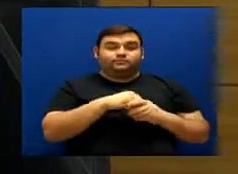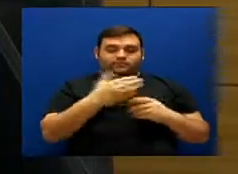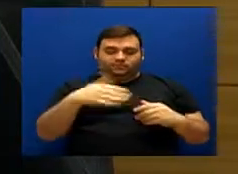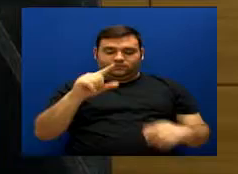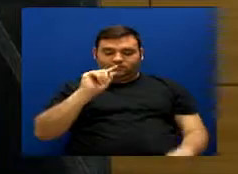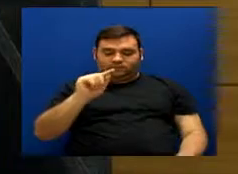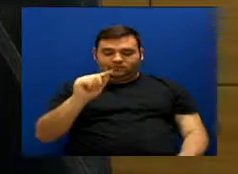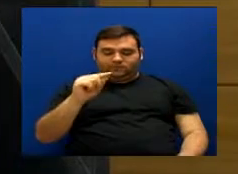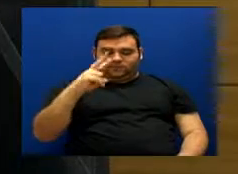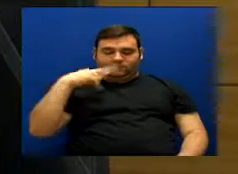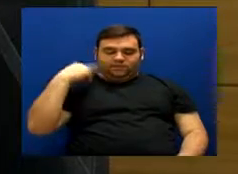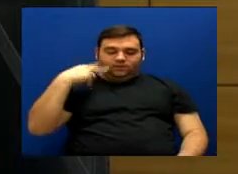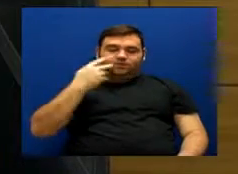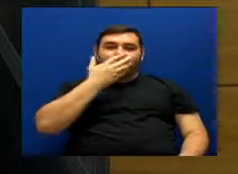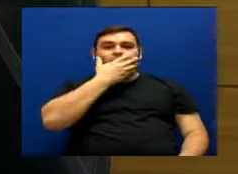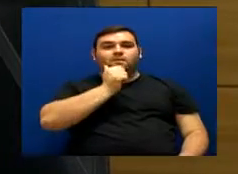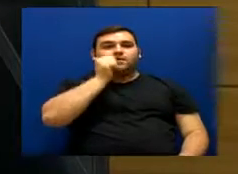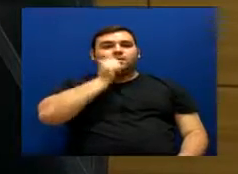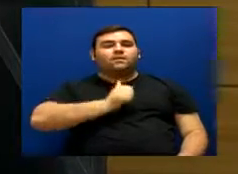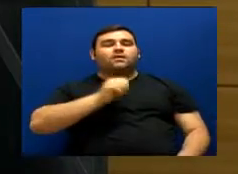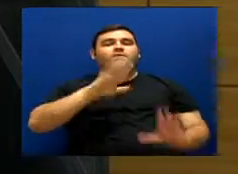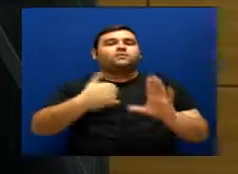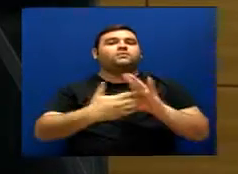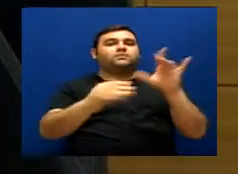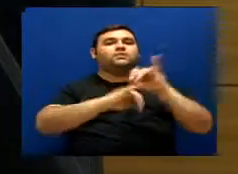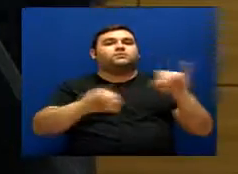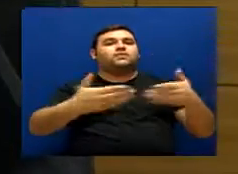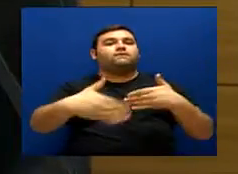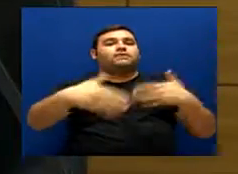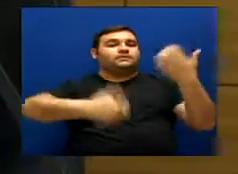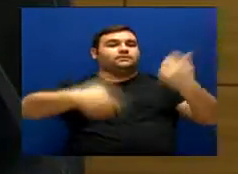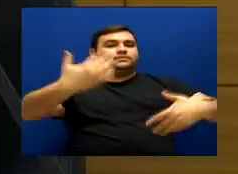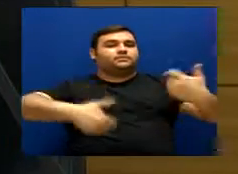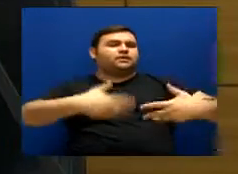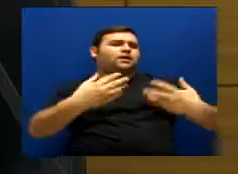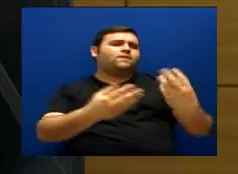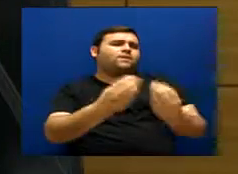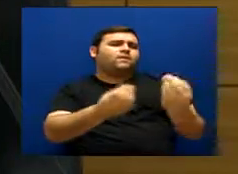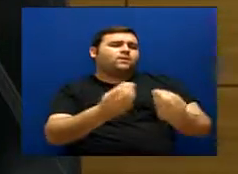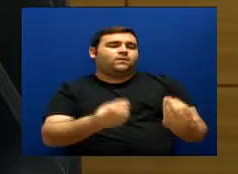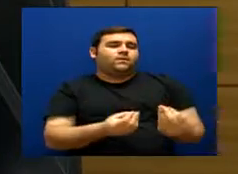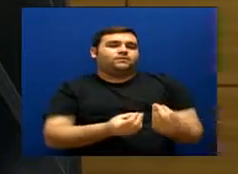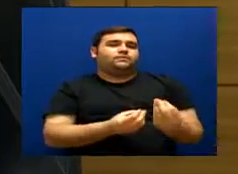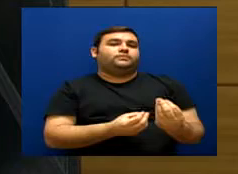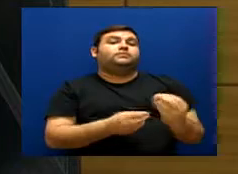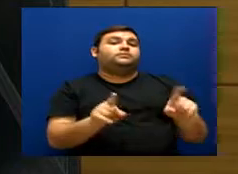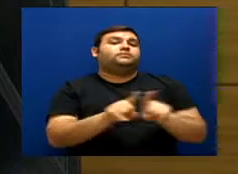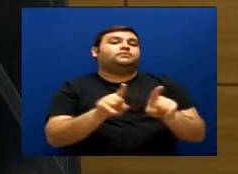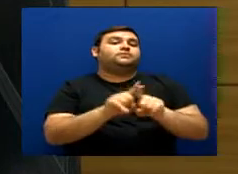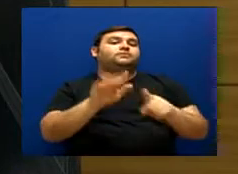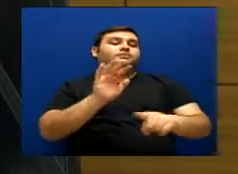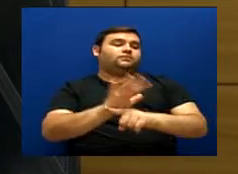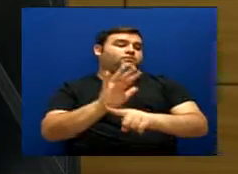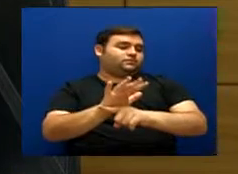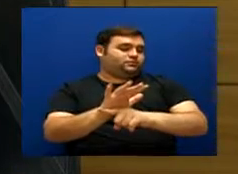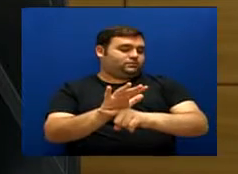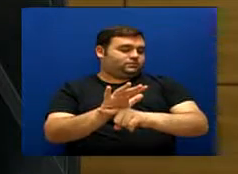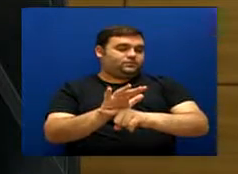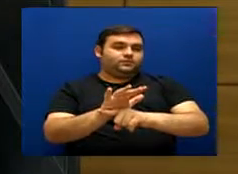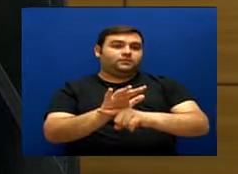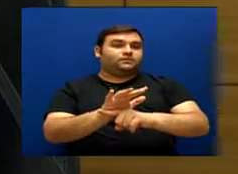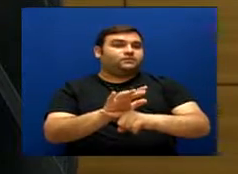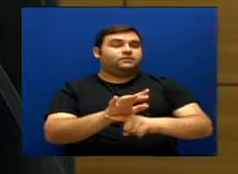chamar as vereadoras e os vereadores para anunciar isso aí, para explicar como vai ser o sistema, mas até contribuindo campanha. Com Vossa Excelência.